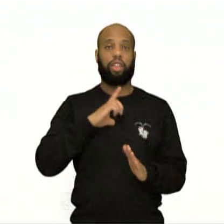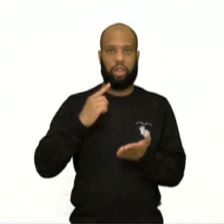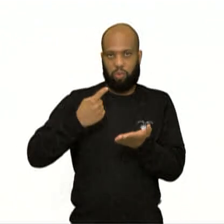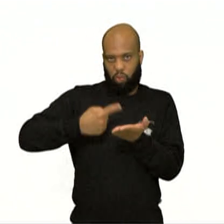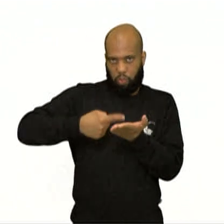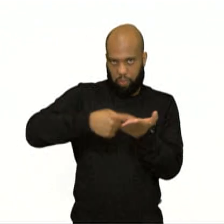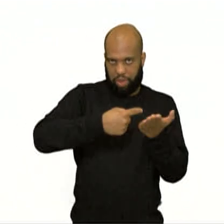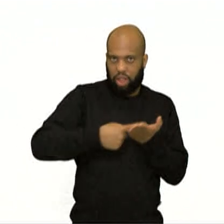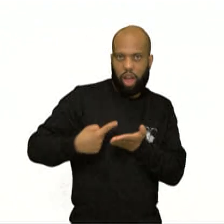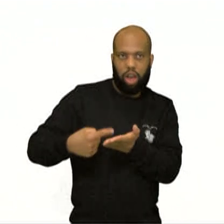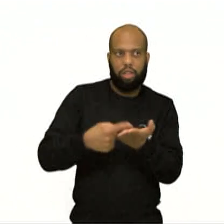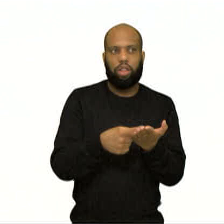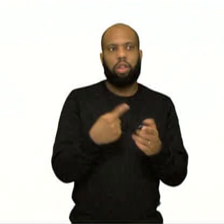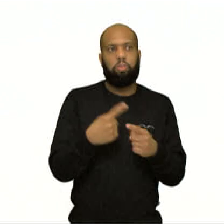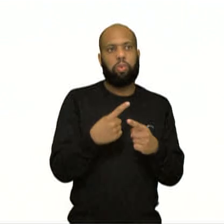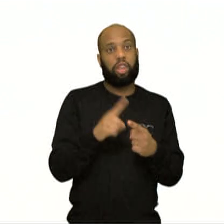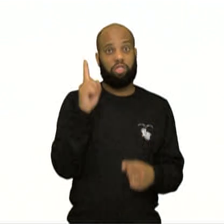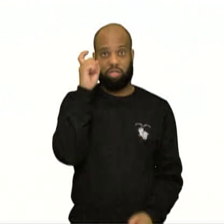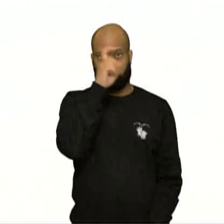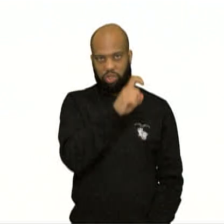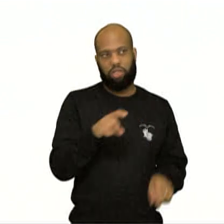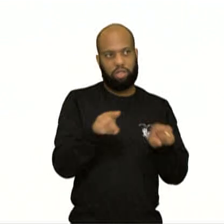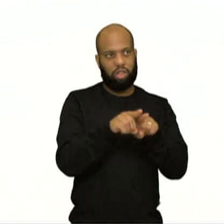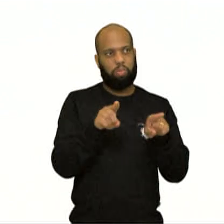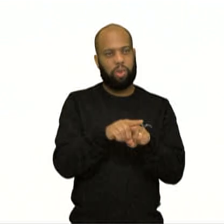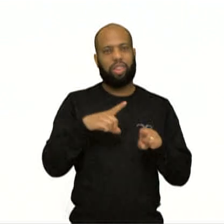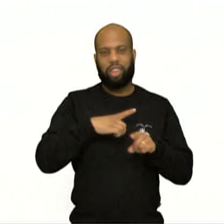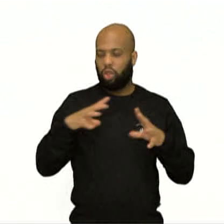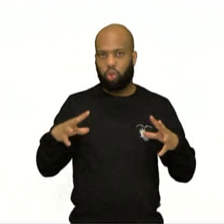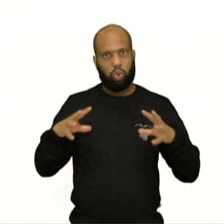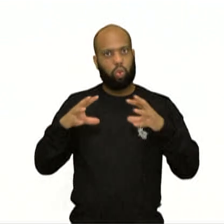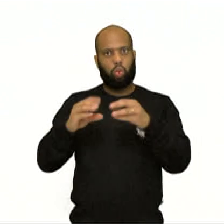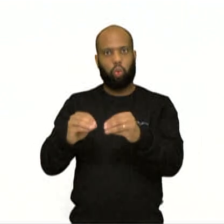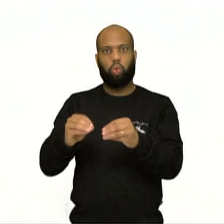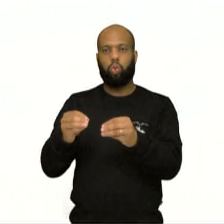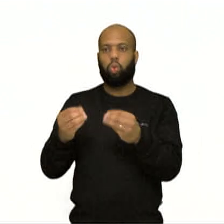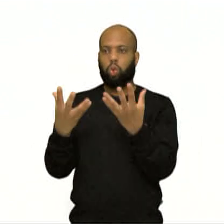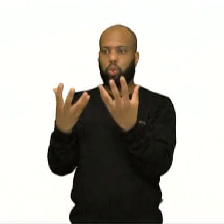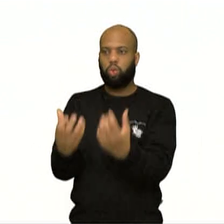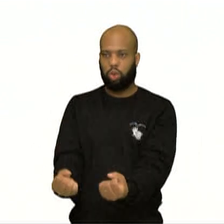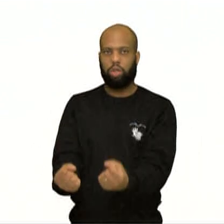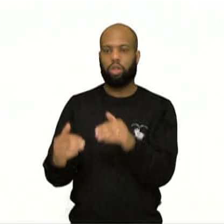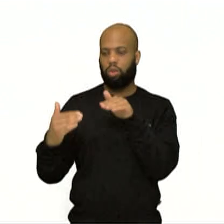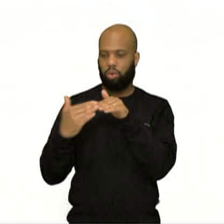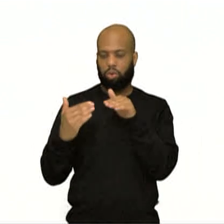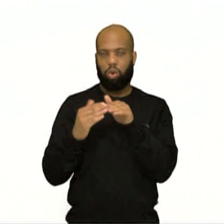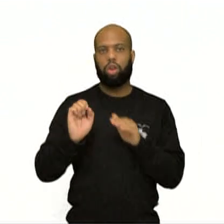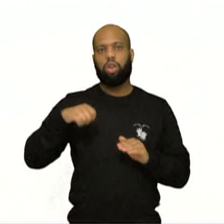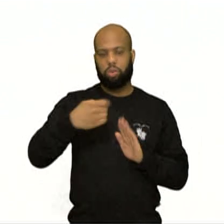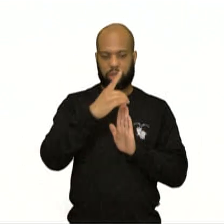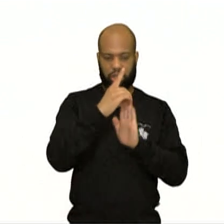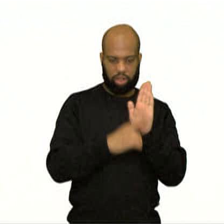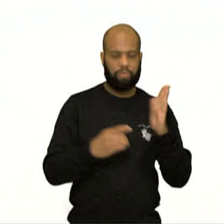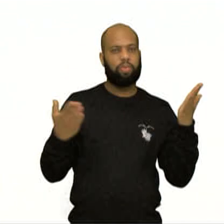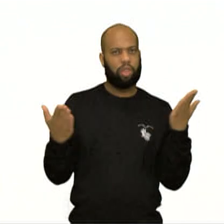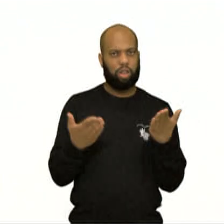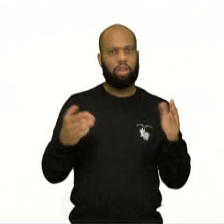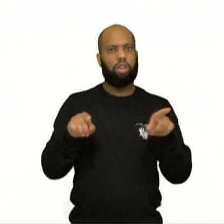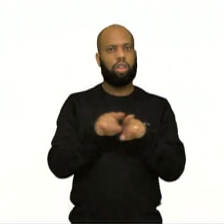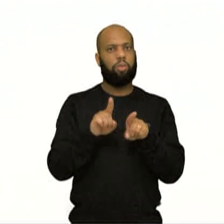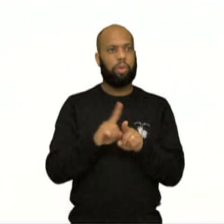né? E dificilmente é alcançado ainda hoje na ONU, um consenso tão grande em relação a uma declaração. Hoje em dia também é